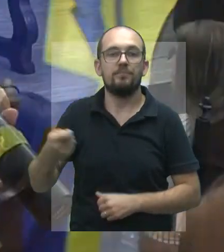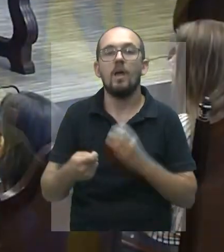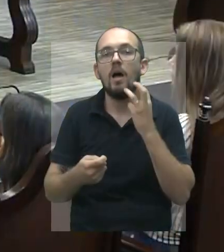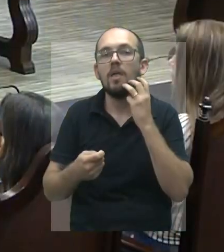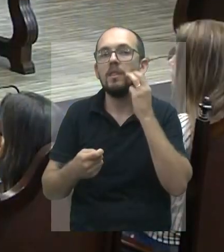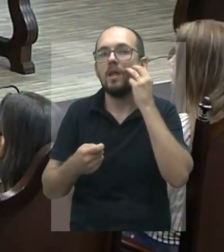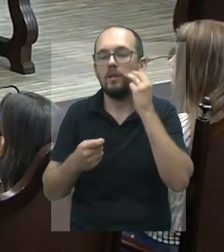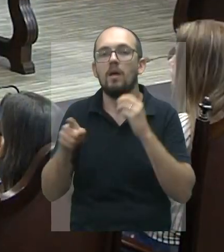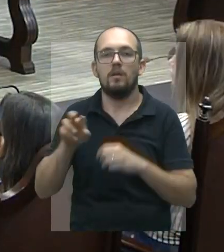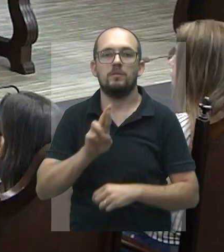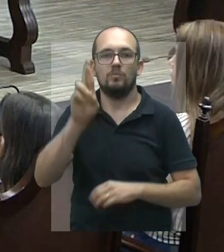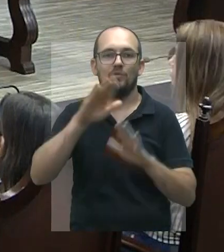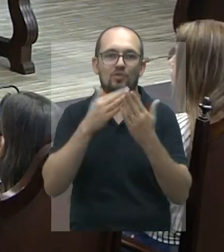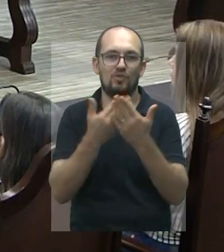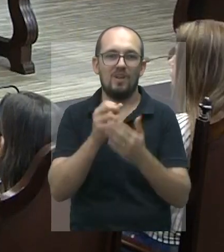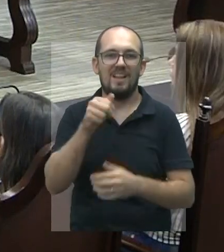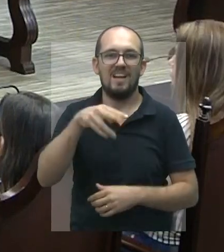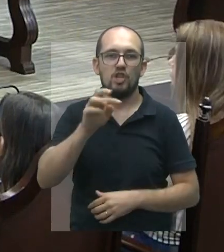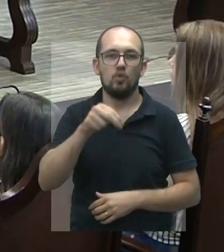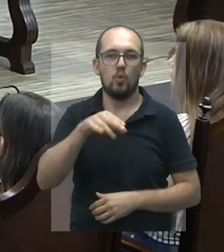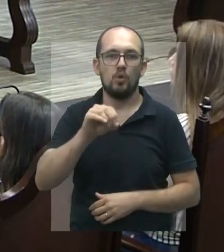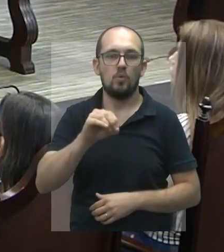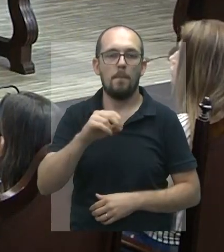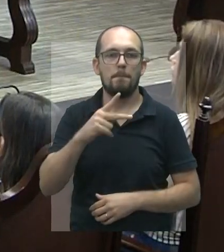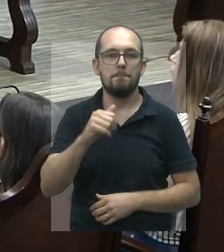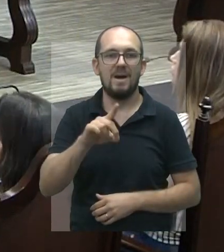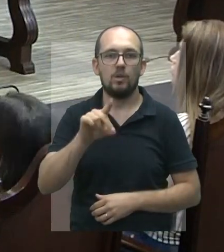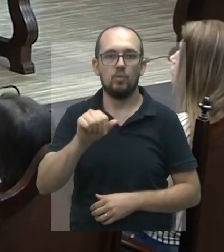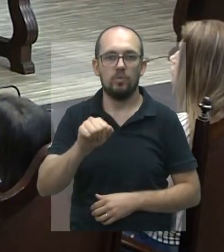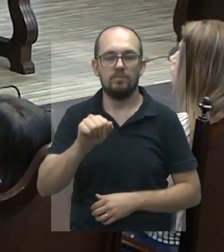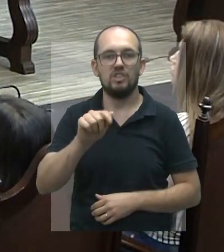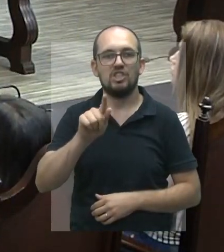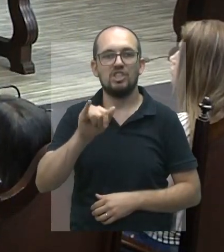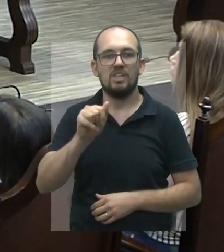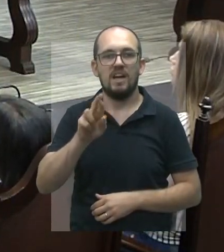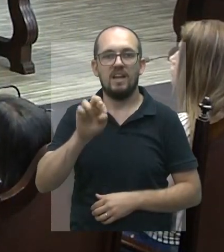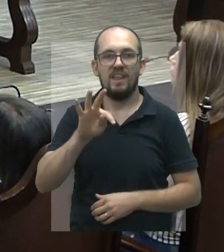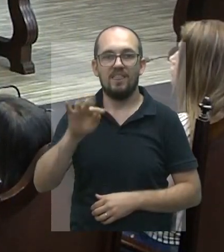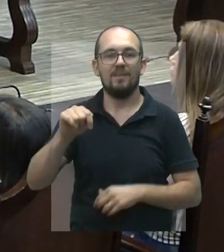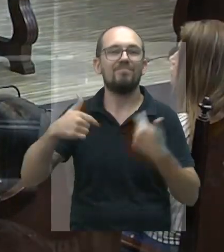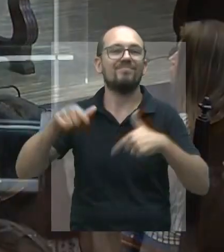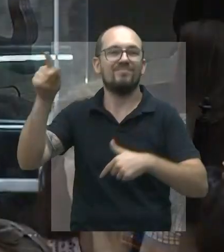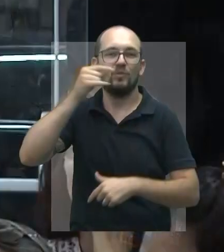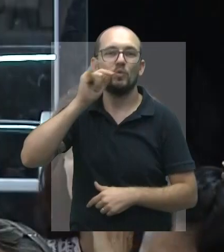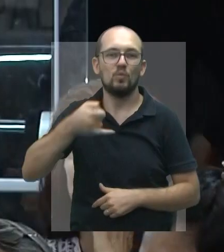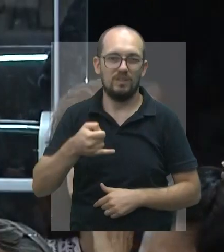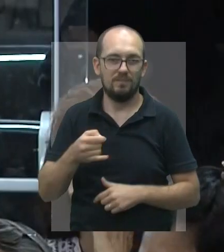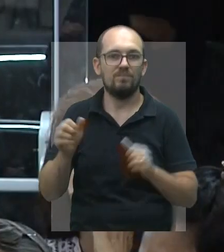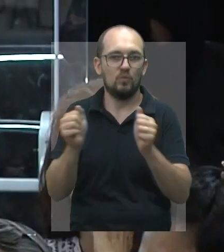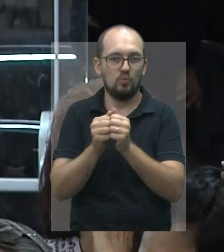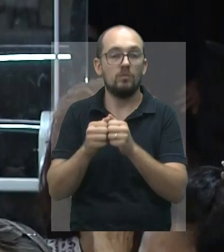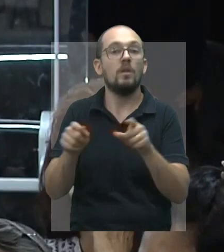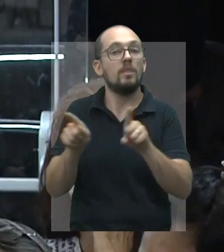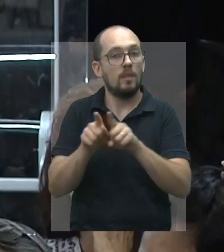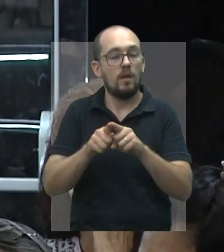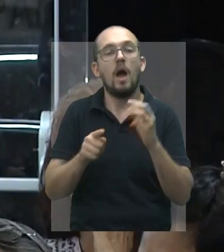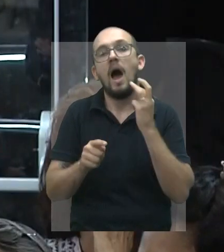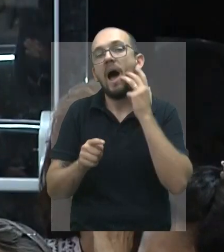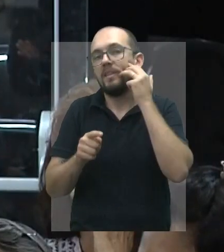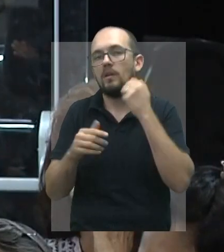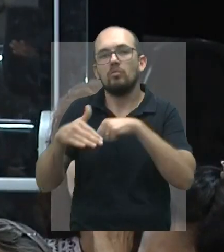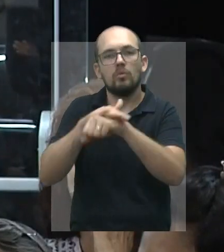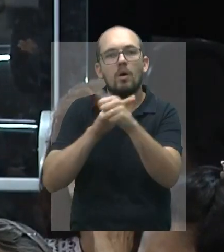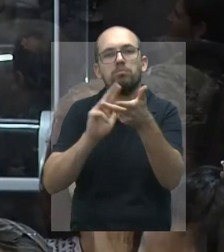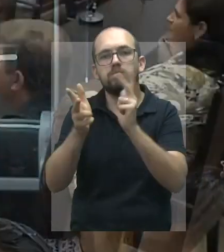EMEB Antônio de Pádua Giareta, escola onde ela trabalha no município de Jundiaí. Adriana também conversou com a